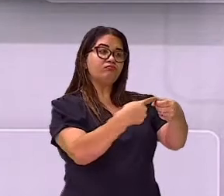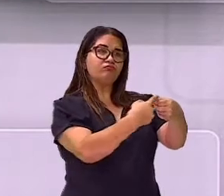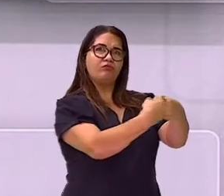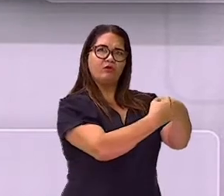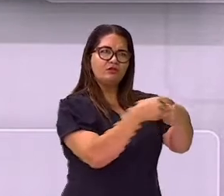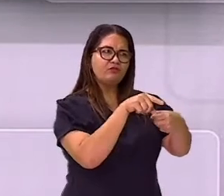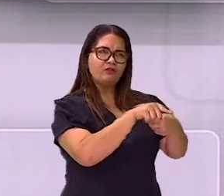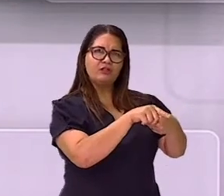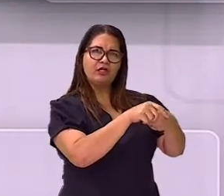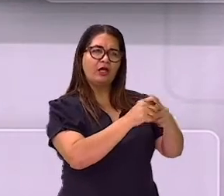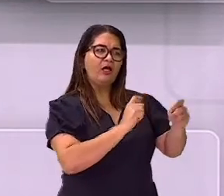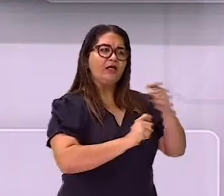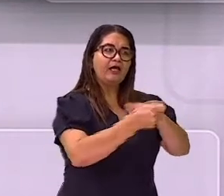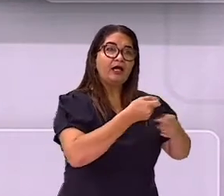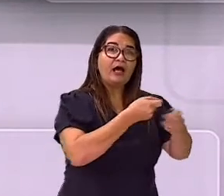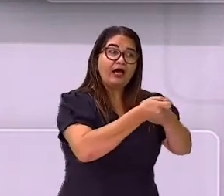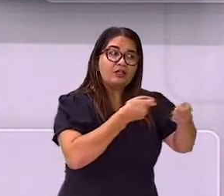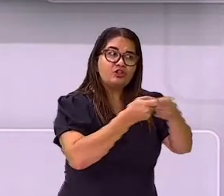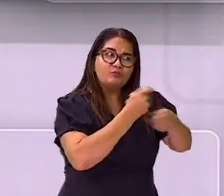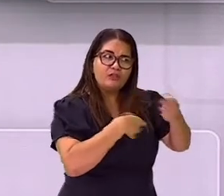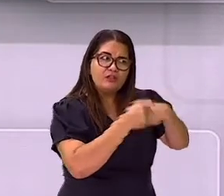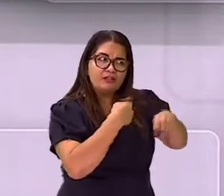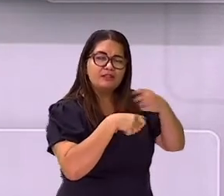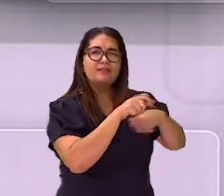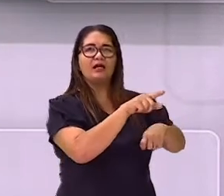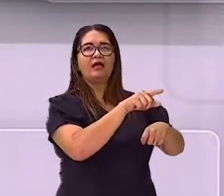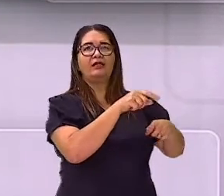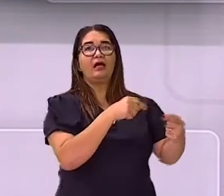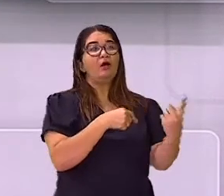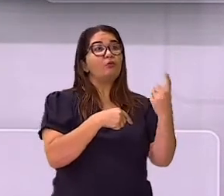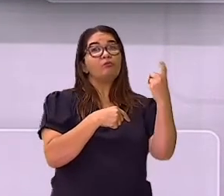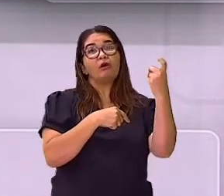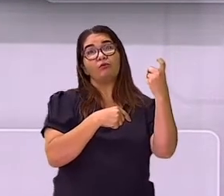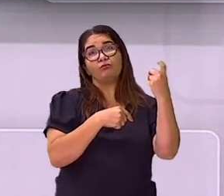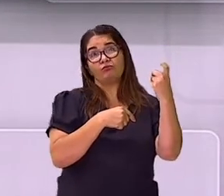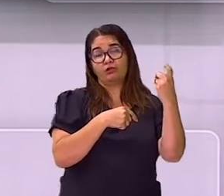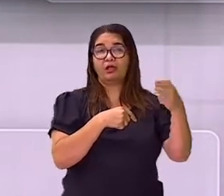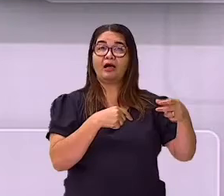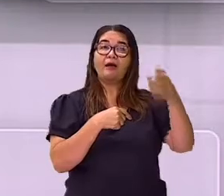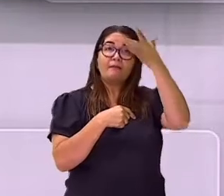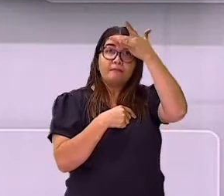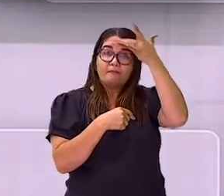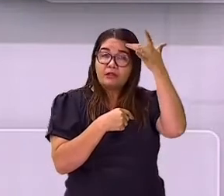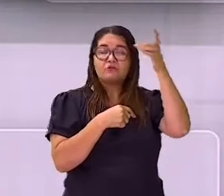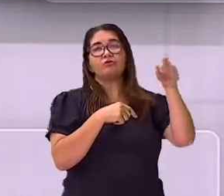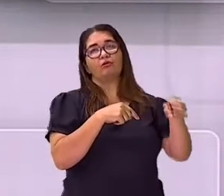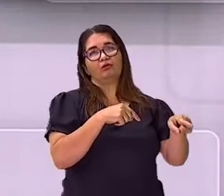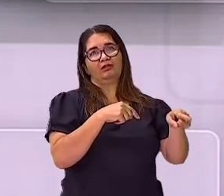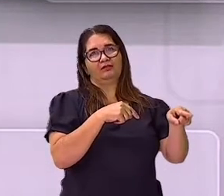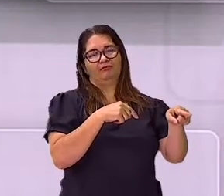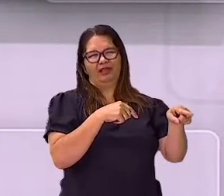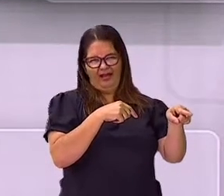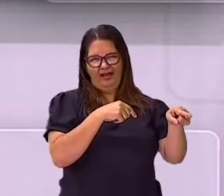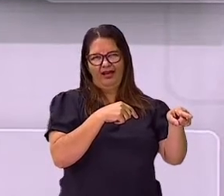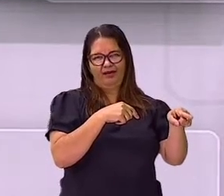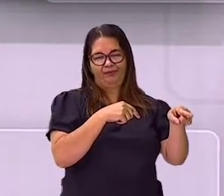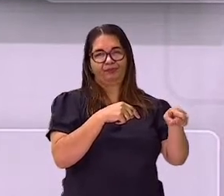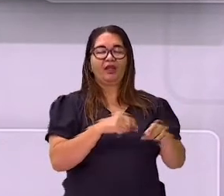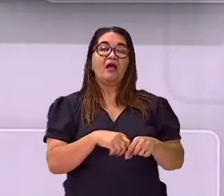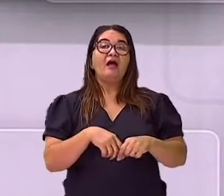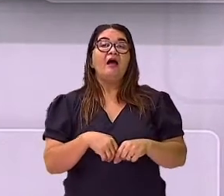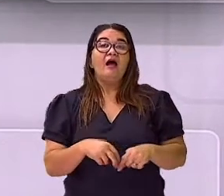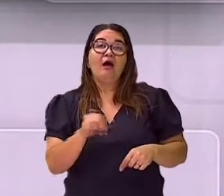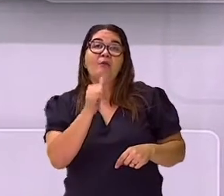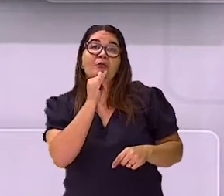administradas por uma pessoa, como se fosse, vamos pensar, o Brasil e os seus estados. Cada estado tem o